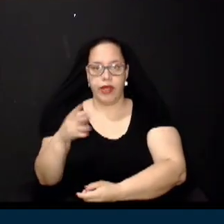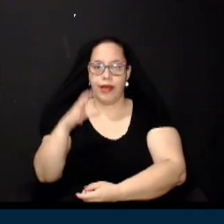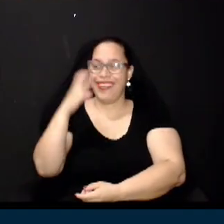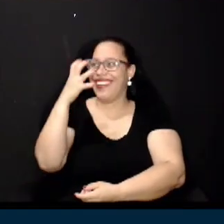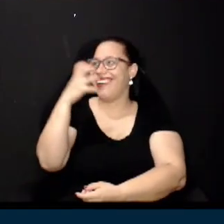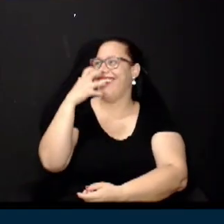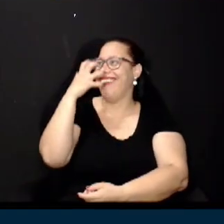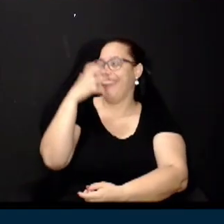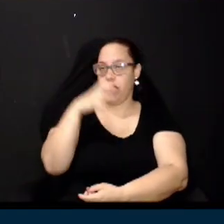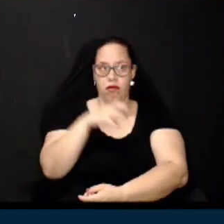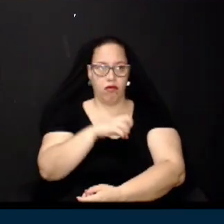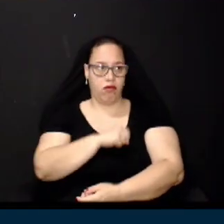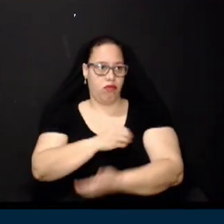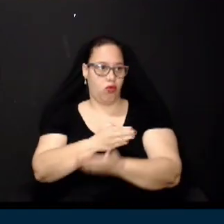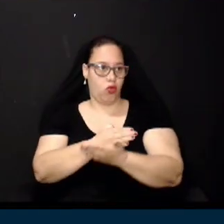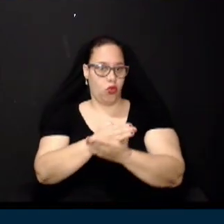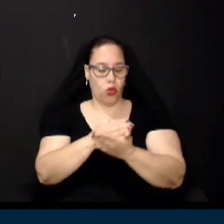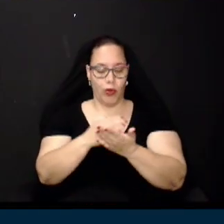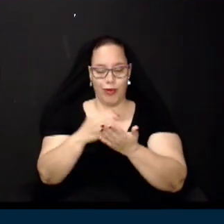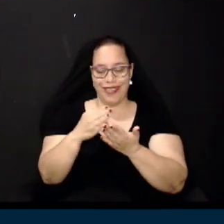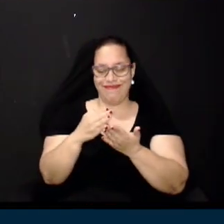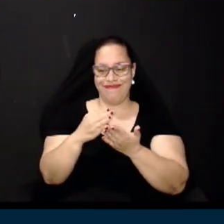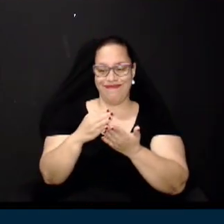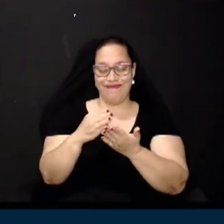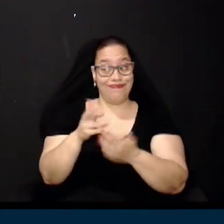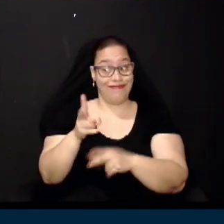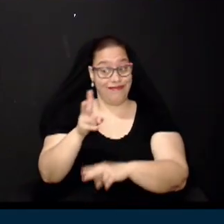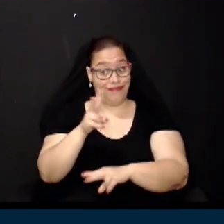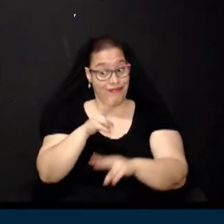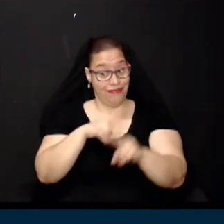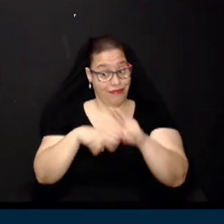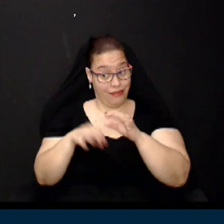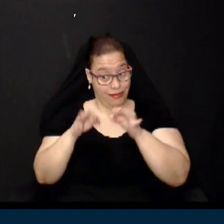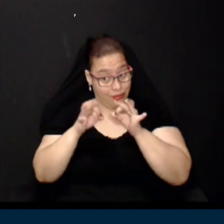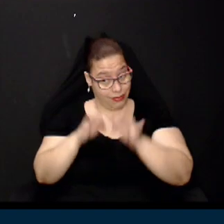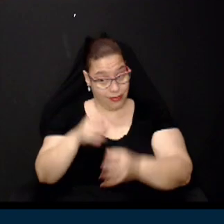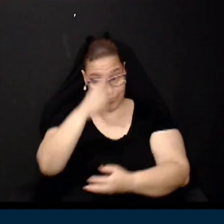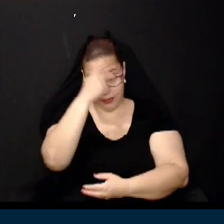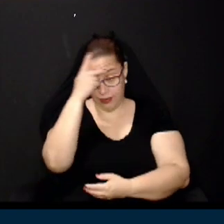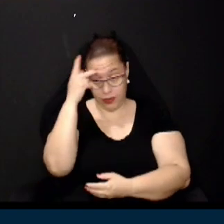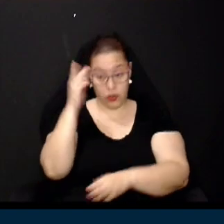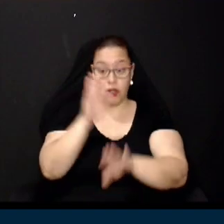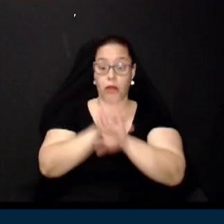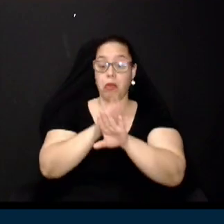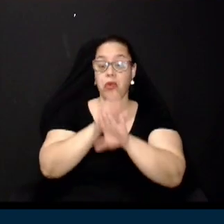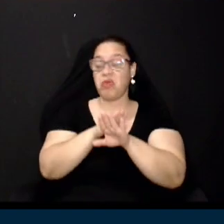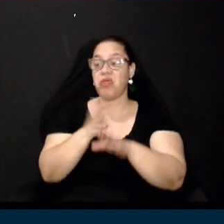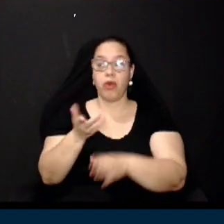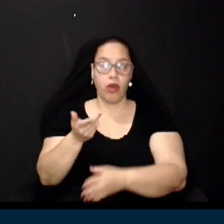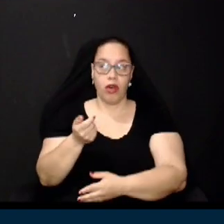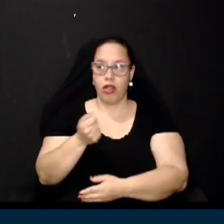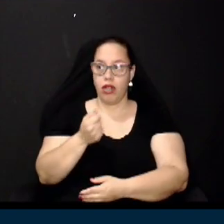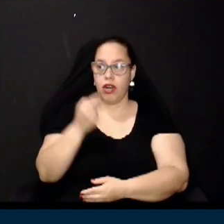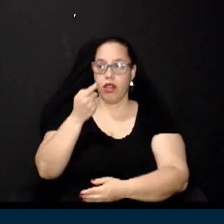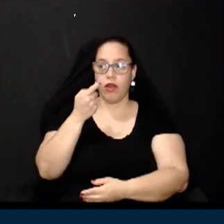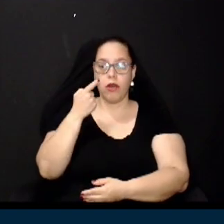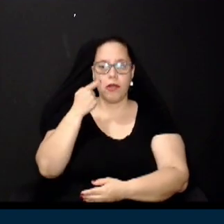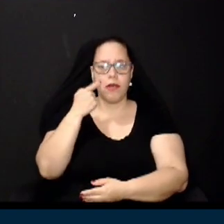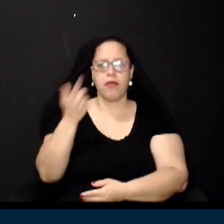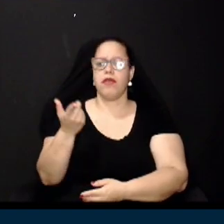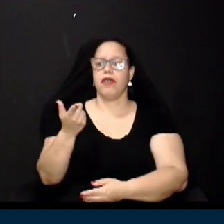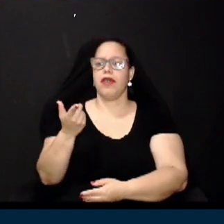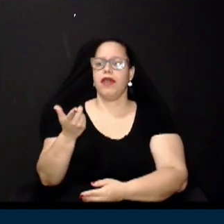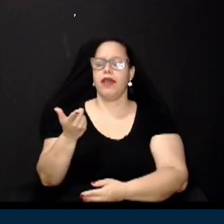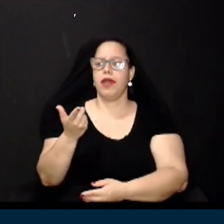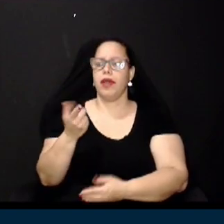do início, né, da visão mais assertiva das pessoas que estão por fora dessa relação, as pontuações que são